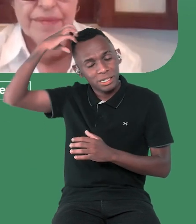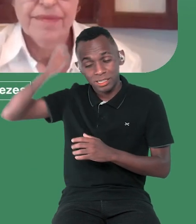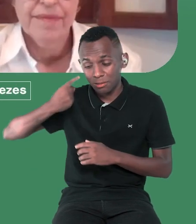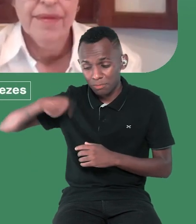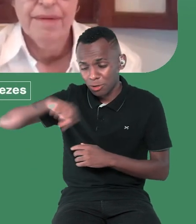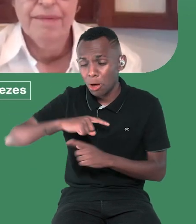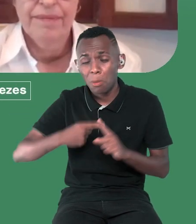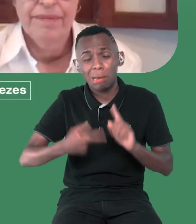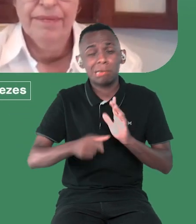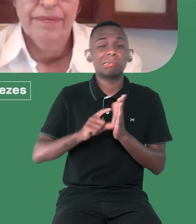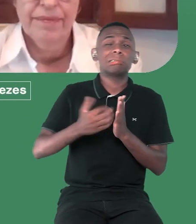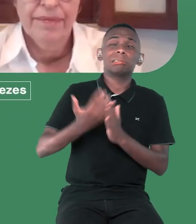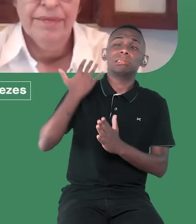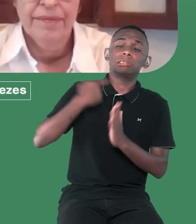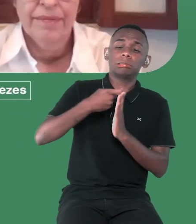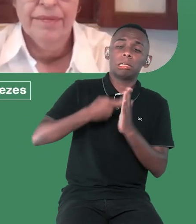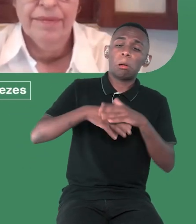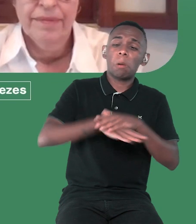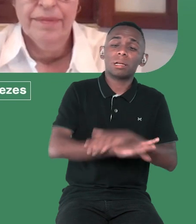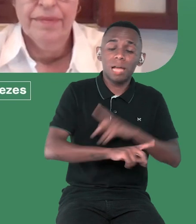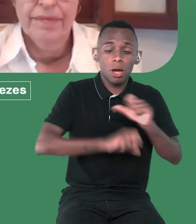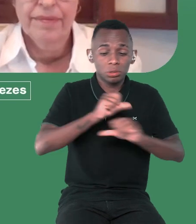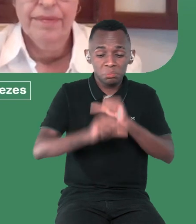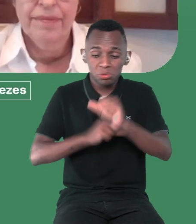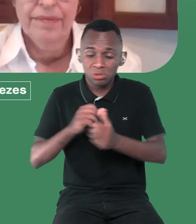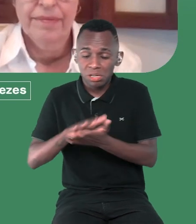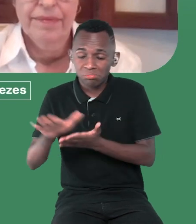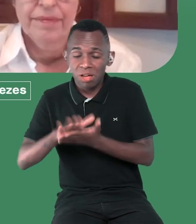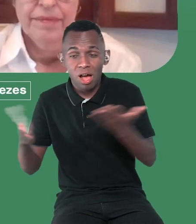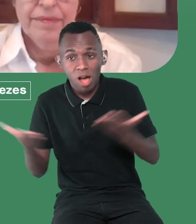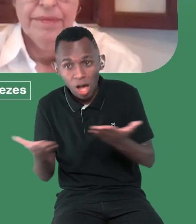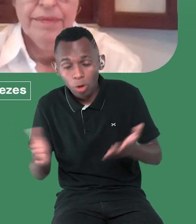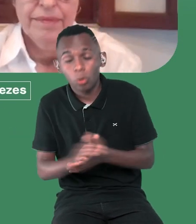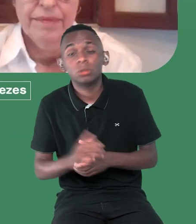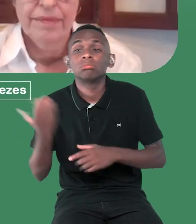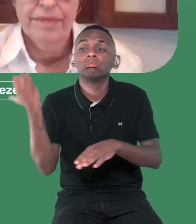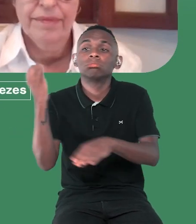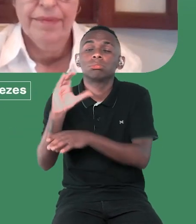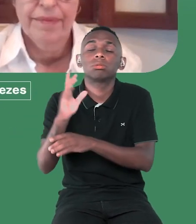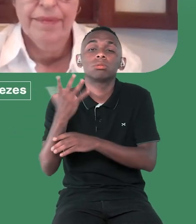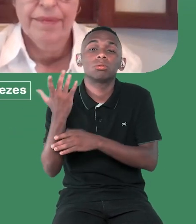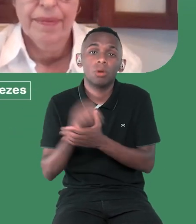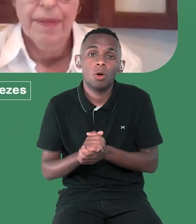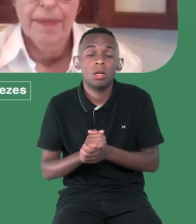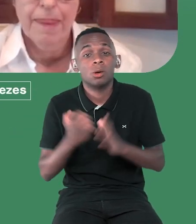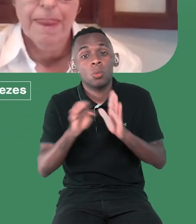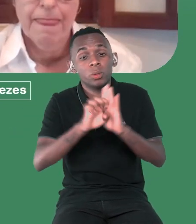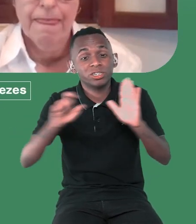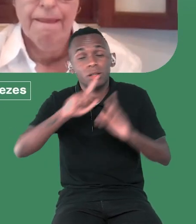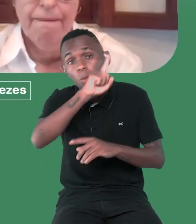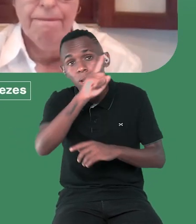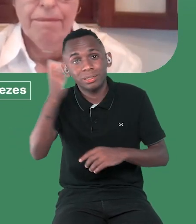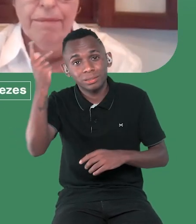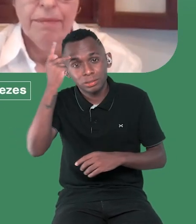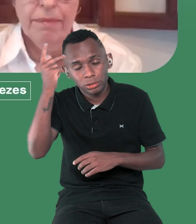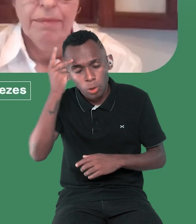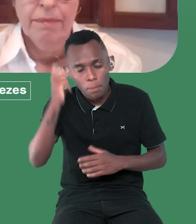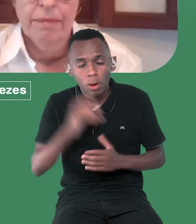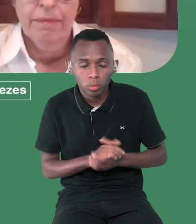muito tempo, né? Enfim. E aí, logo que o livro foi publicado, saiu um edital em São Paulo, e